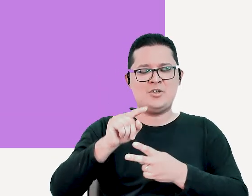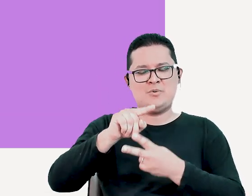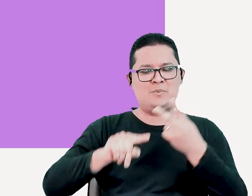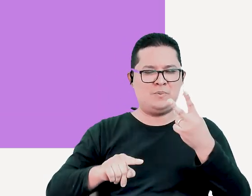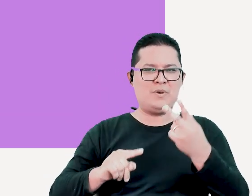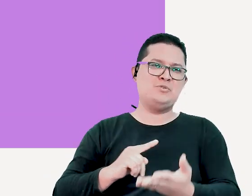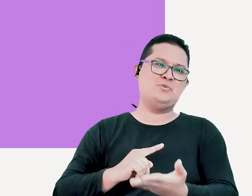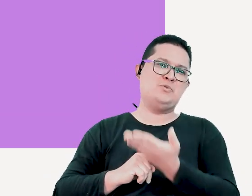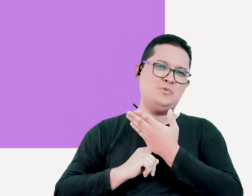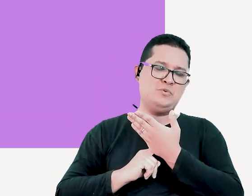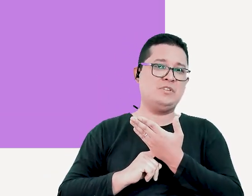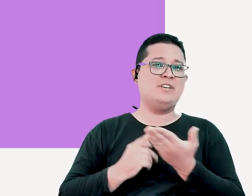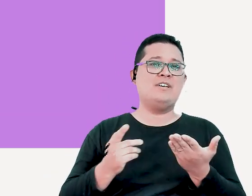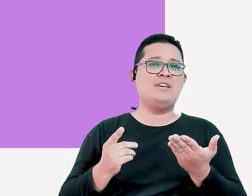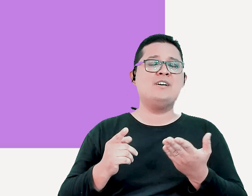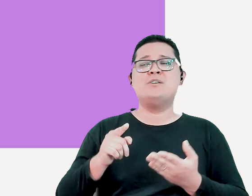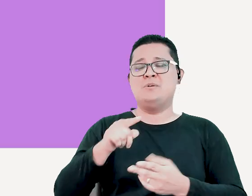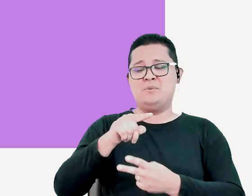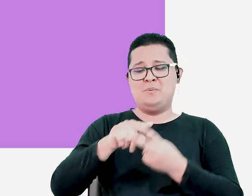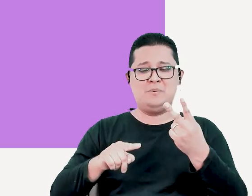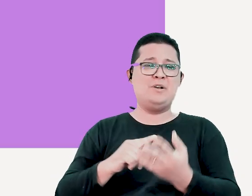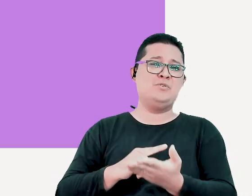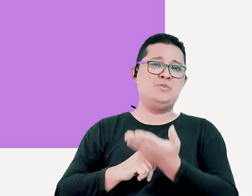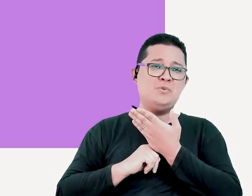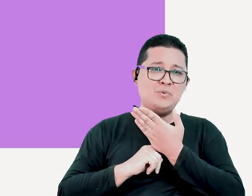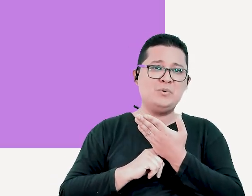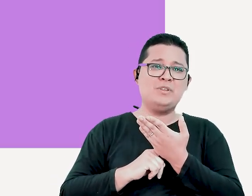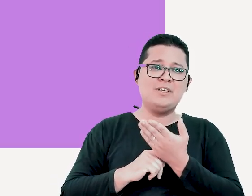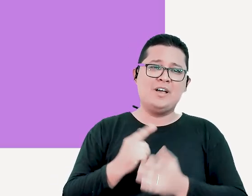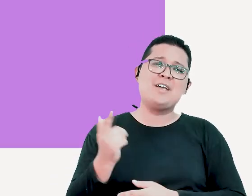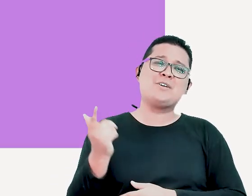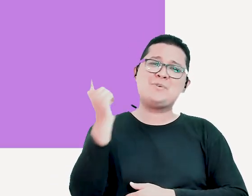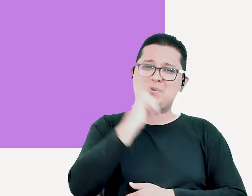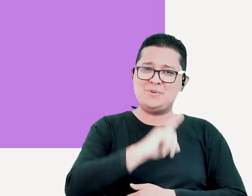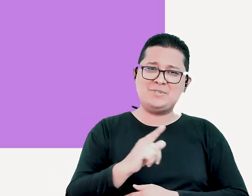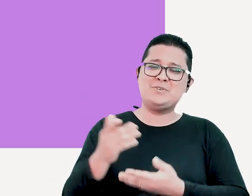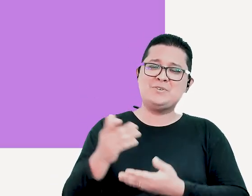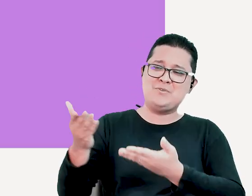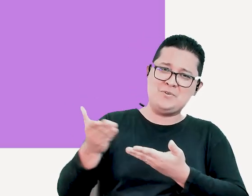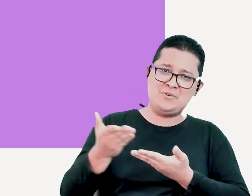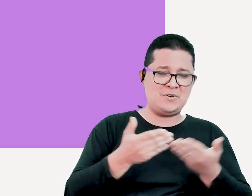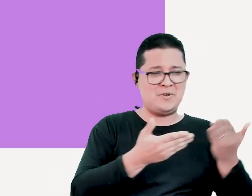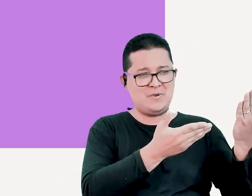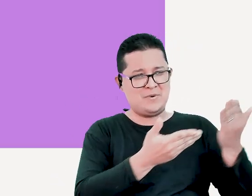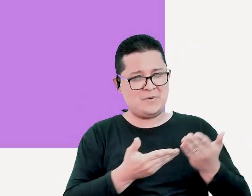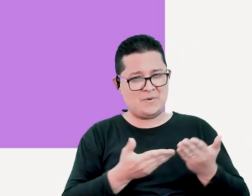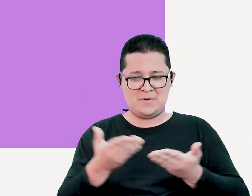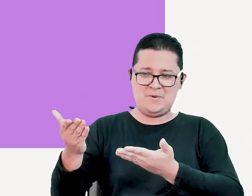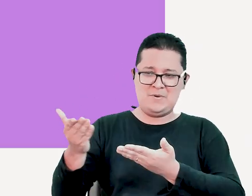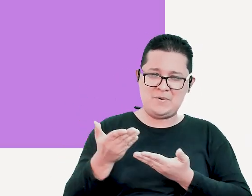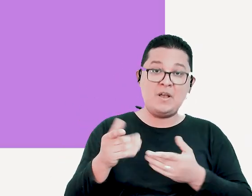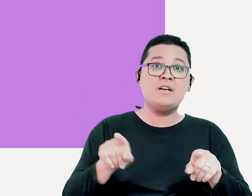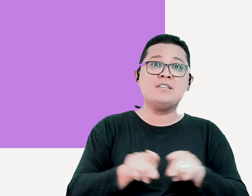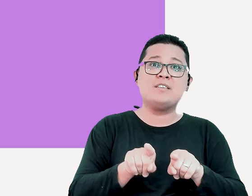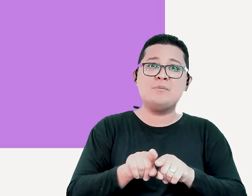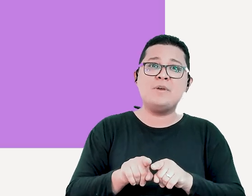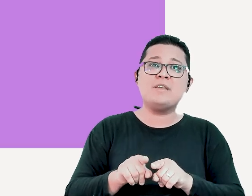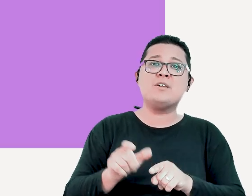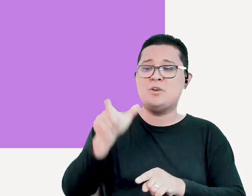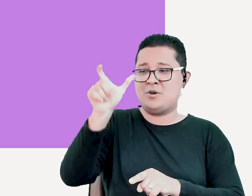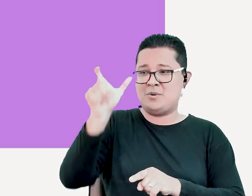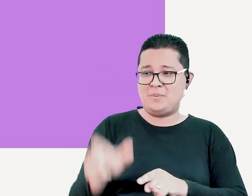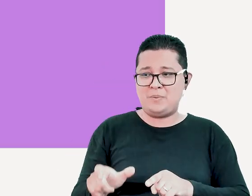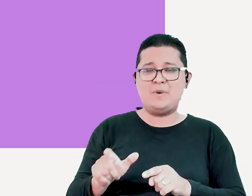não fosse esse apoio, esse patrocínio, a gente não ia conseguir trazer tantas pessoas legais e o principal, né, trazer o conteúdo de uma forma acessível com o nosso maravilhoso